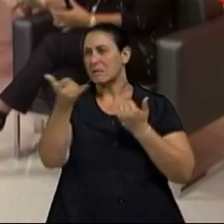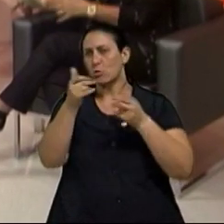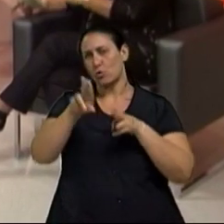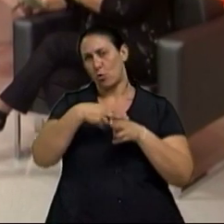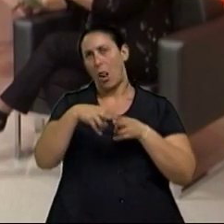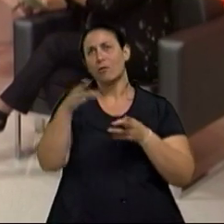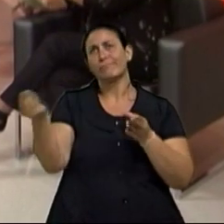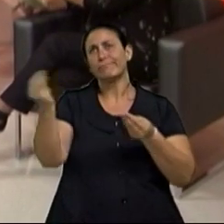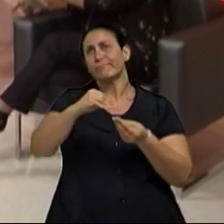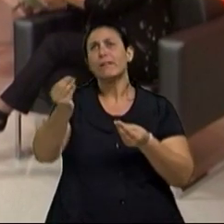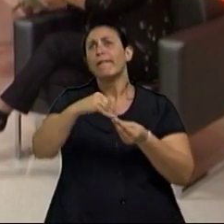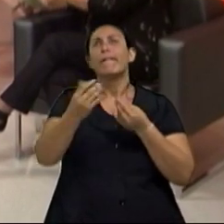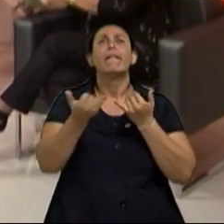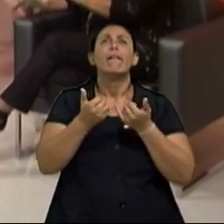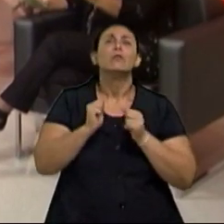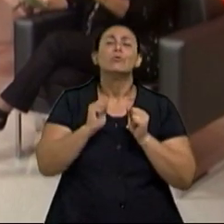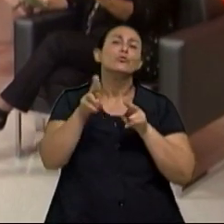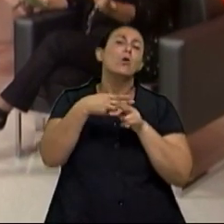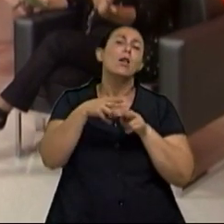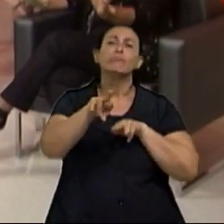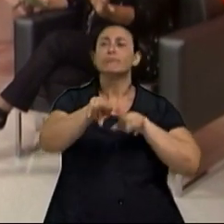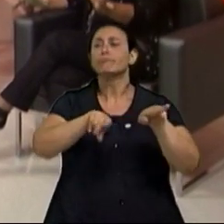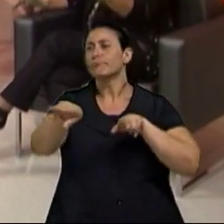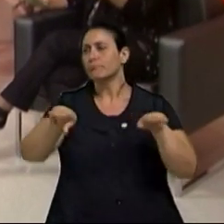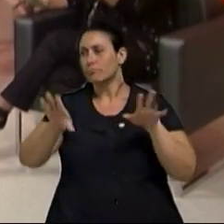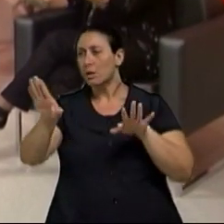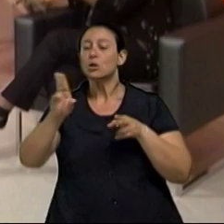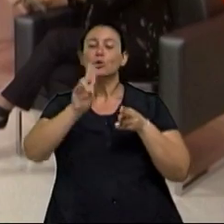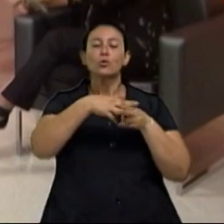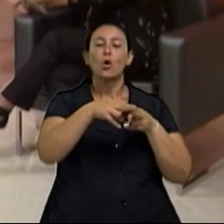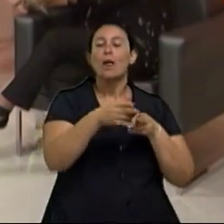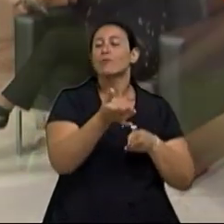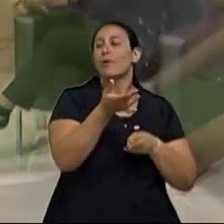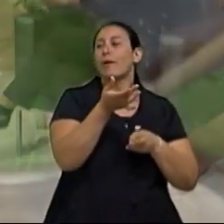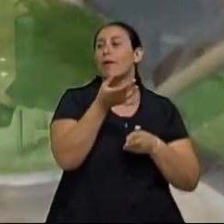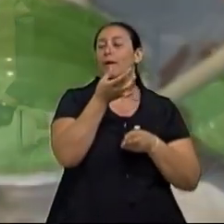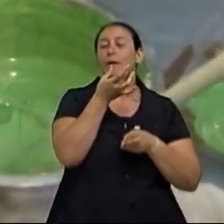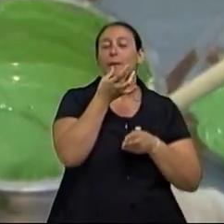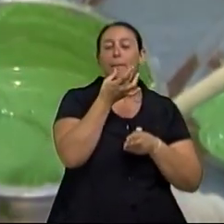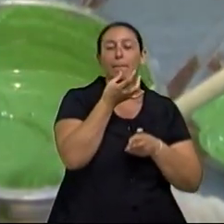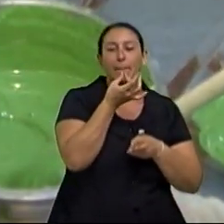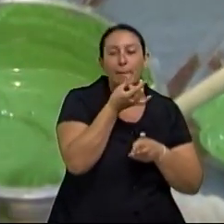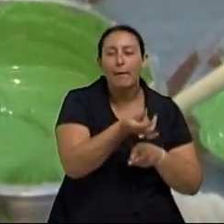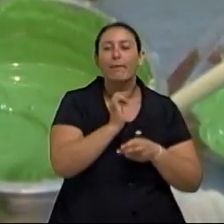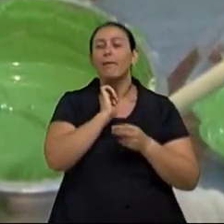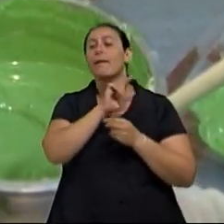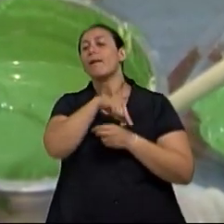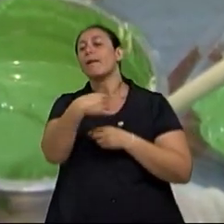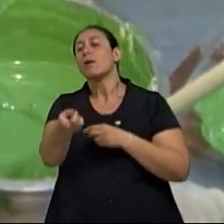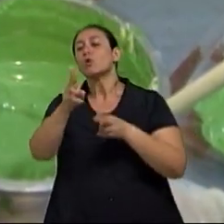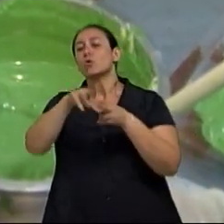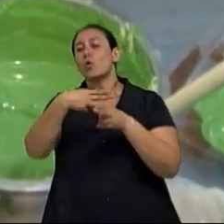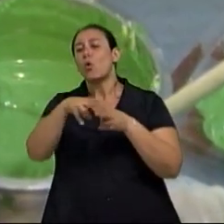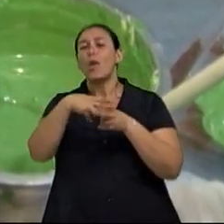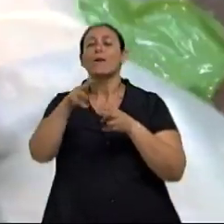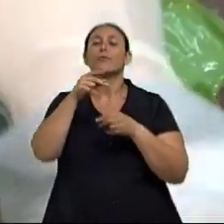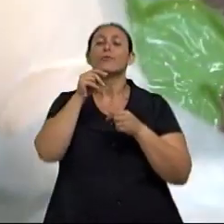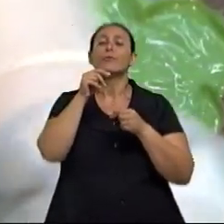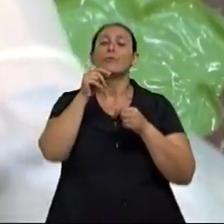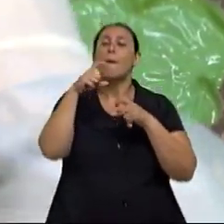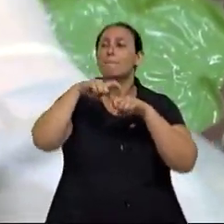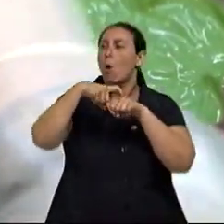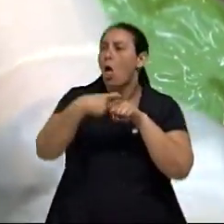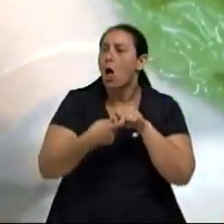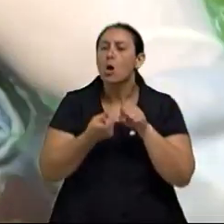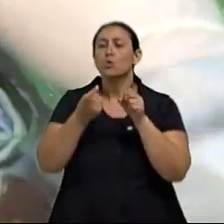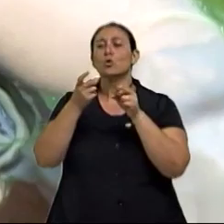exemplo, chocolates diferenciados. Esse é chocolate com pimenta, esse é chocolate com laranja, esse é chocolate com morango. Foi bom